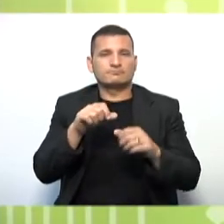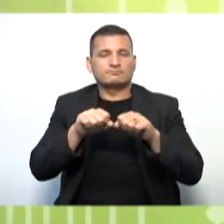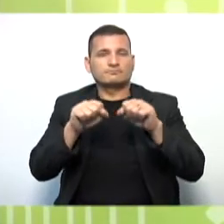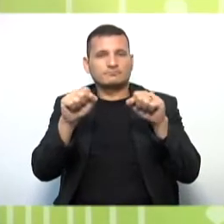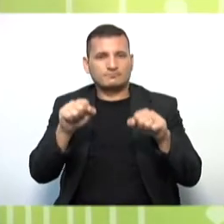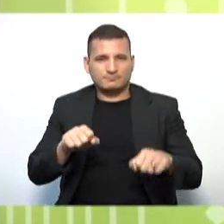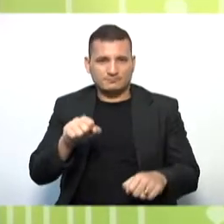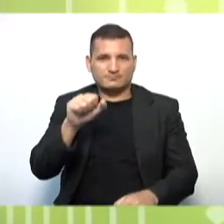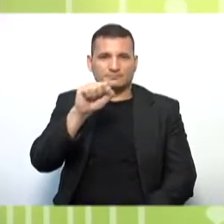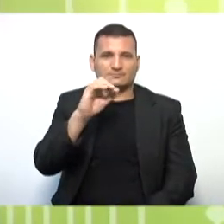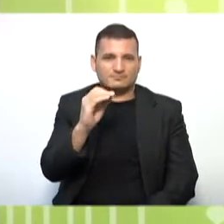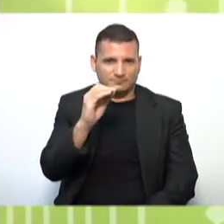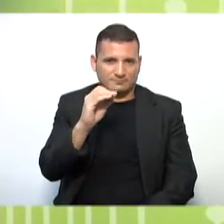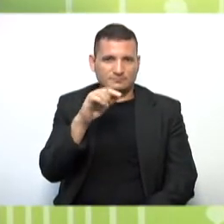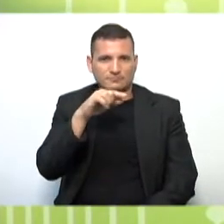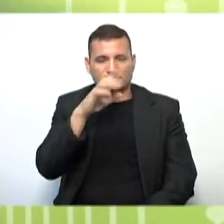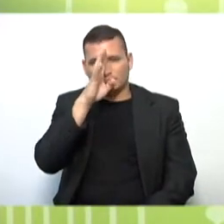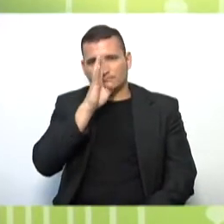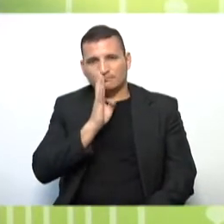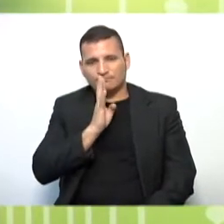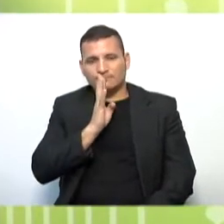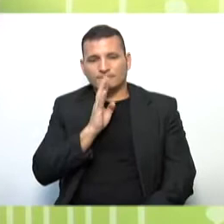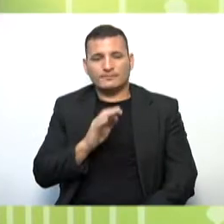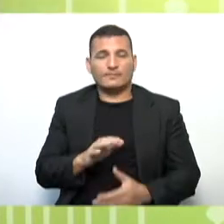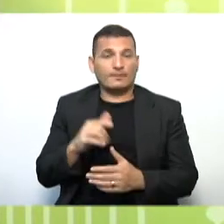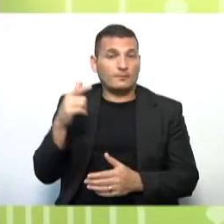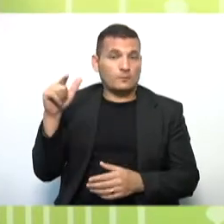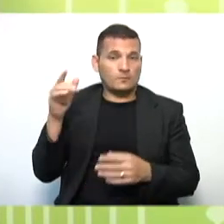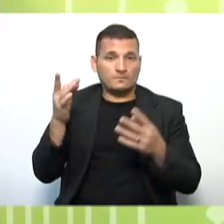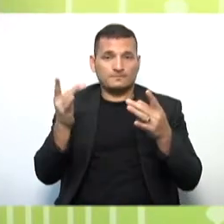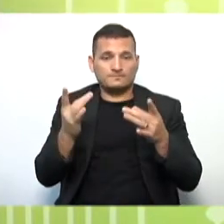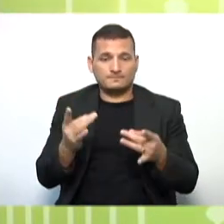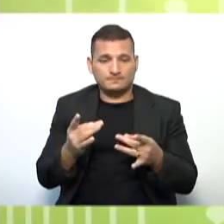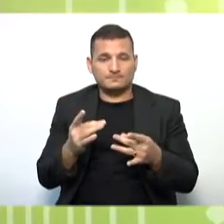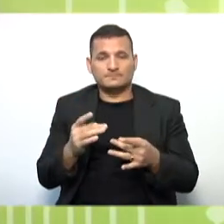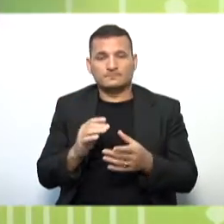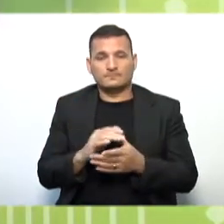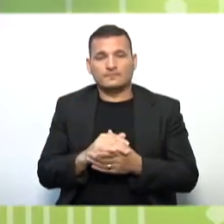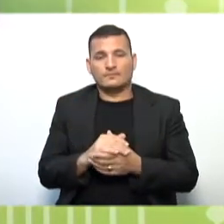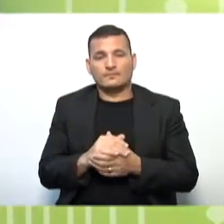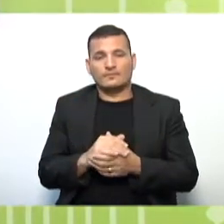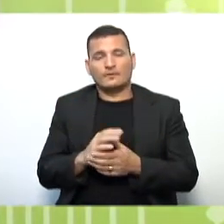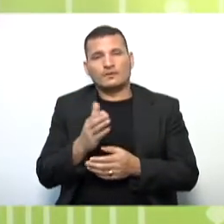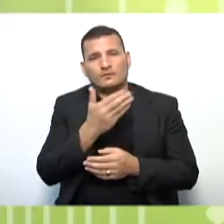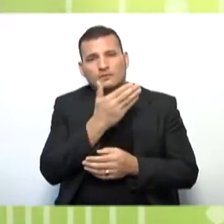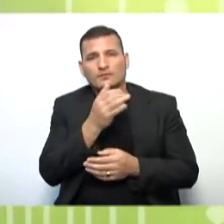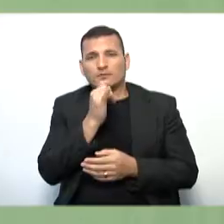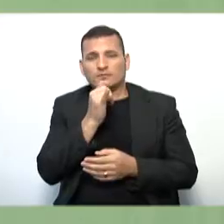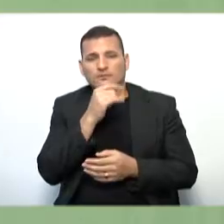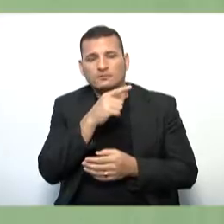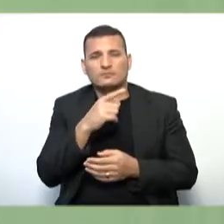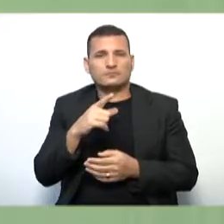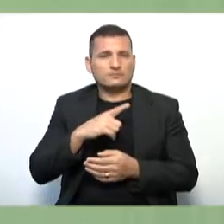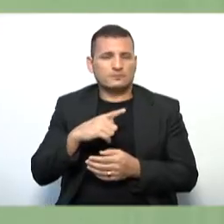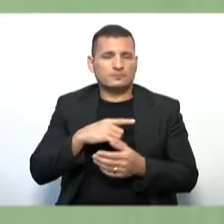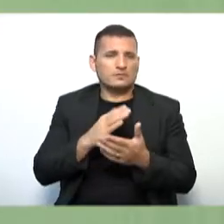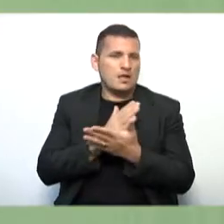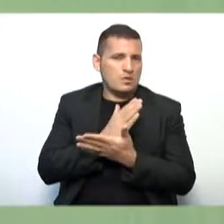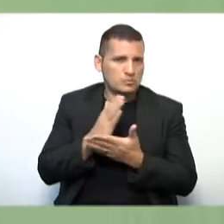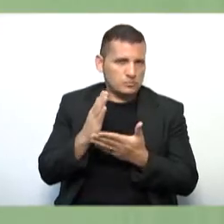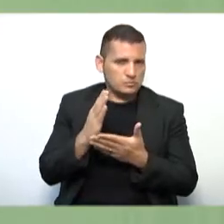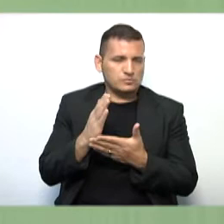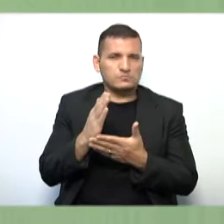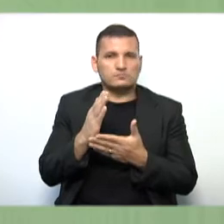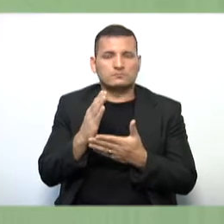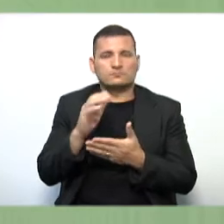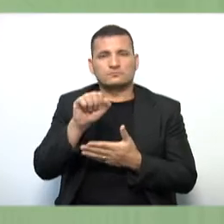É interessante falar isso. Só um outro detalhe, professora. Nesse exemplo que a gente mostrou, nós temos versões de sistemas